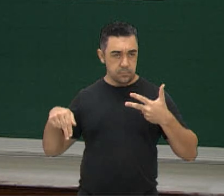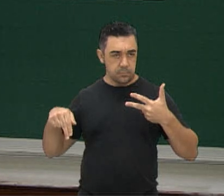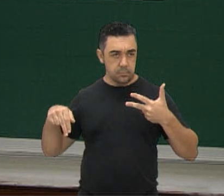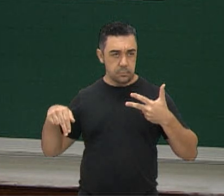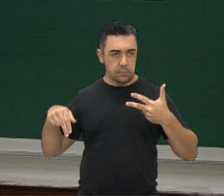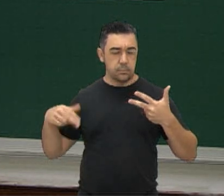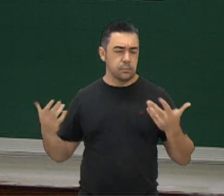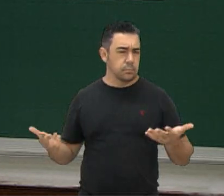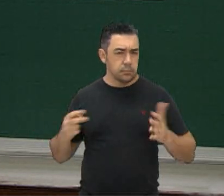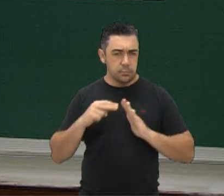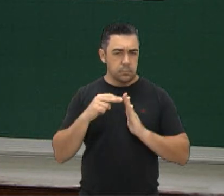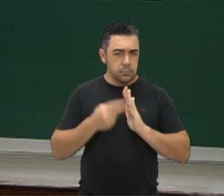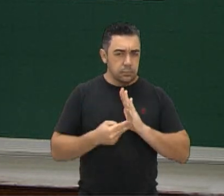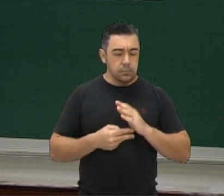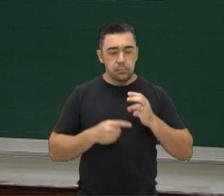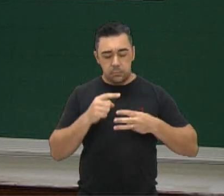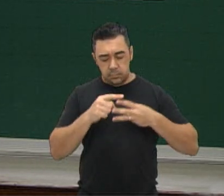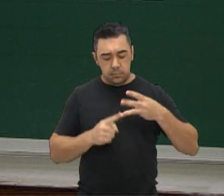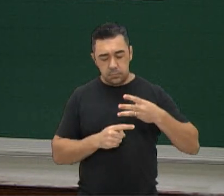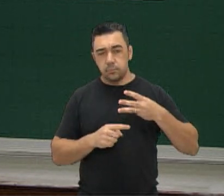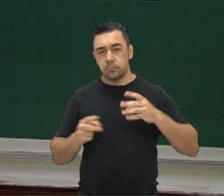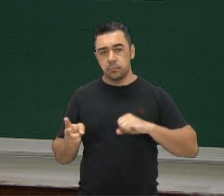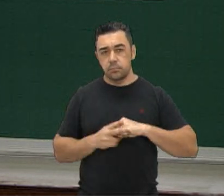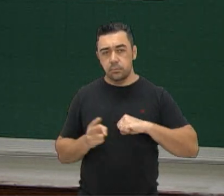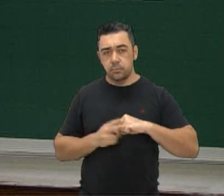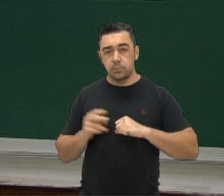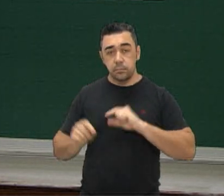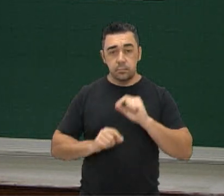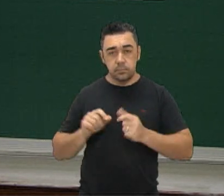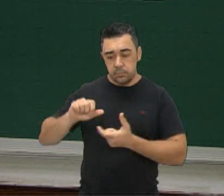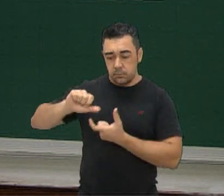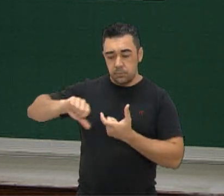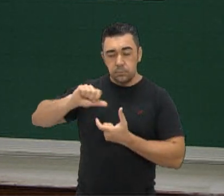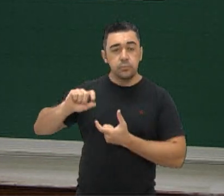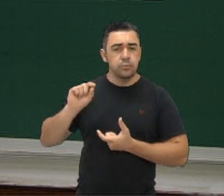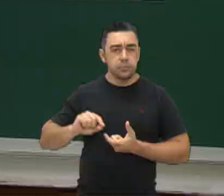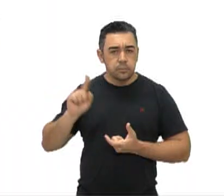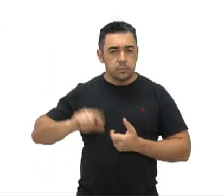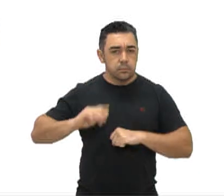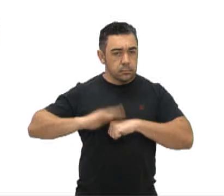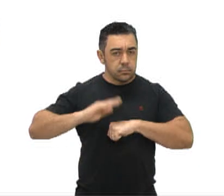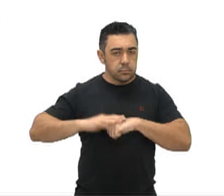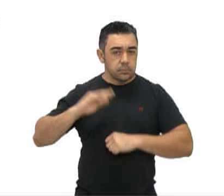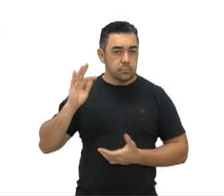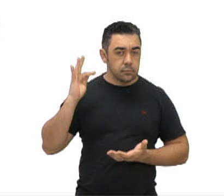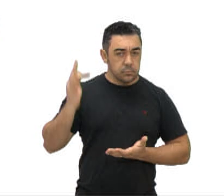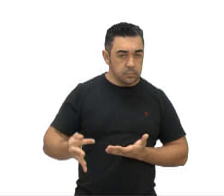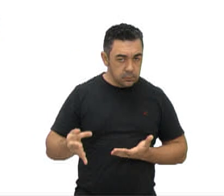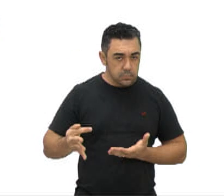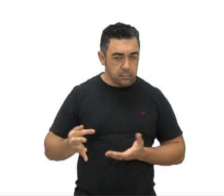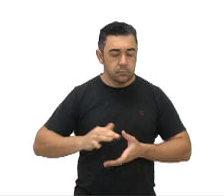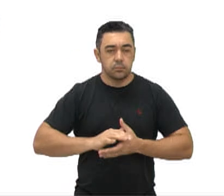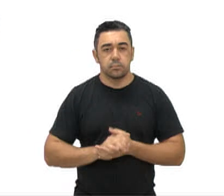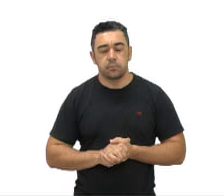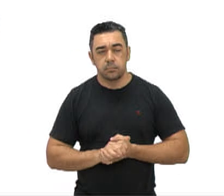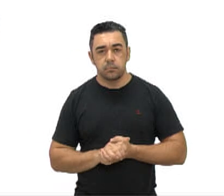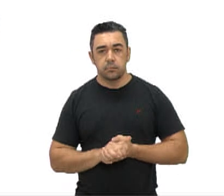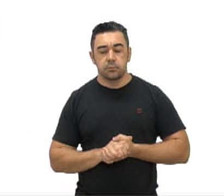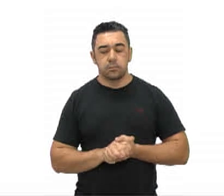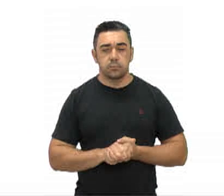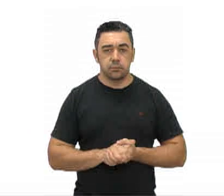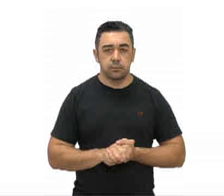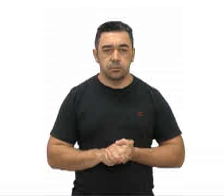Esses 3 verbos que estão destacados, eles apresentam ações que estão no futuro, ou acciones del futuro,